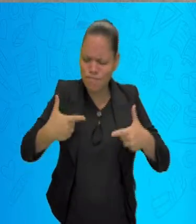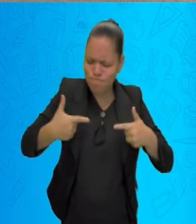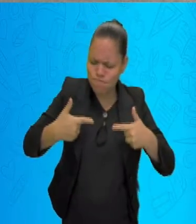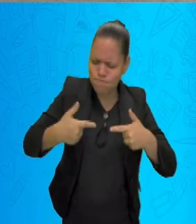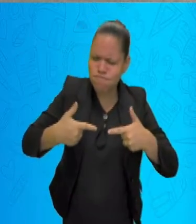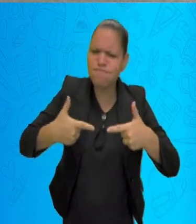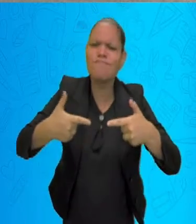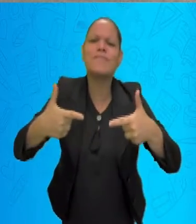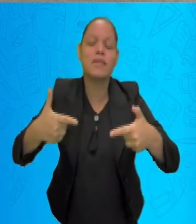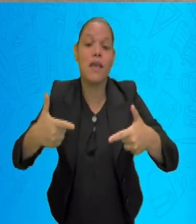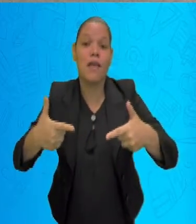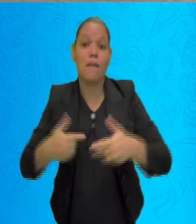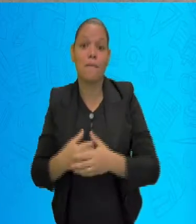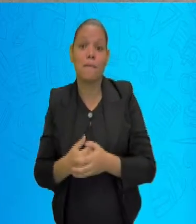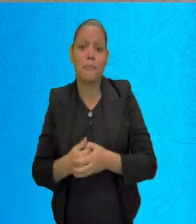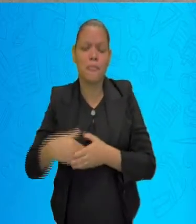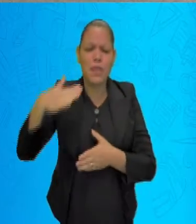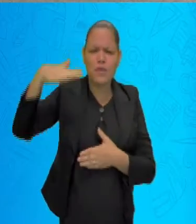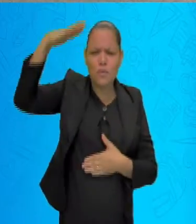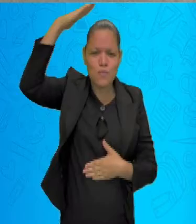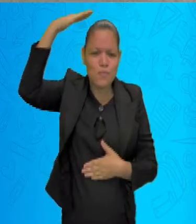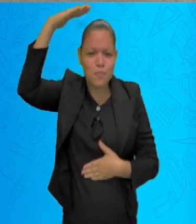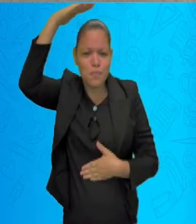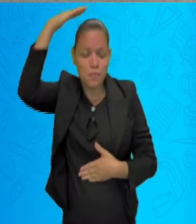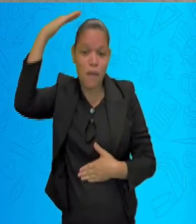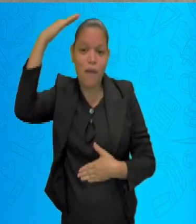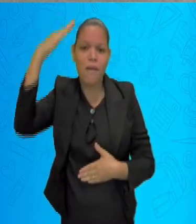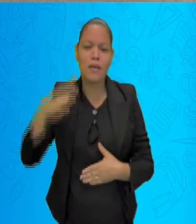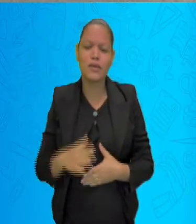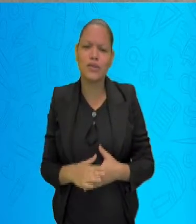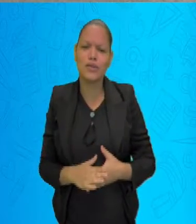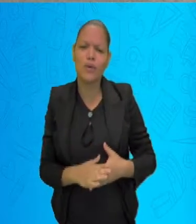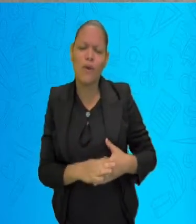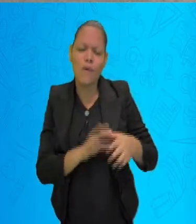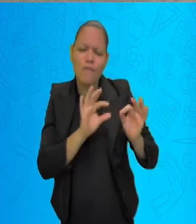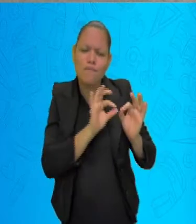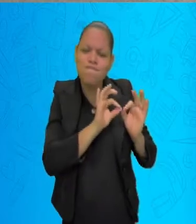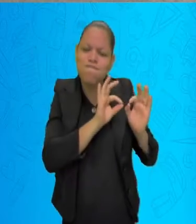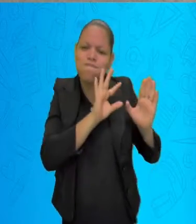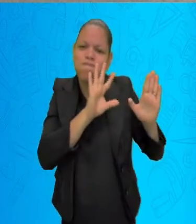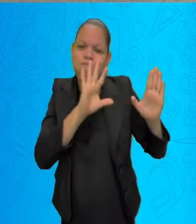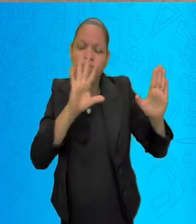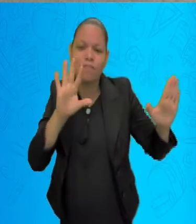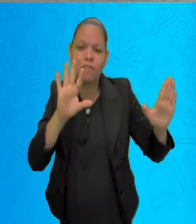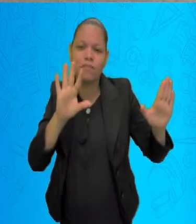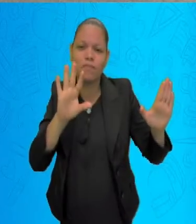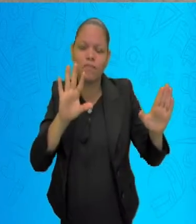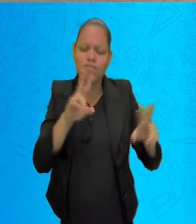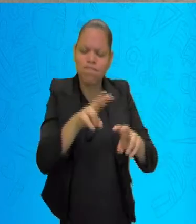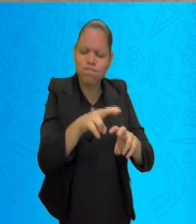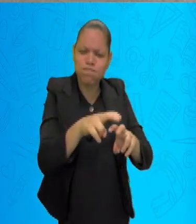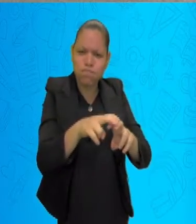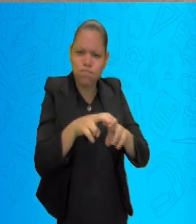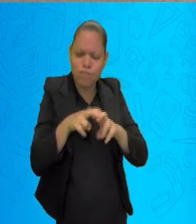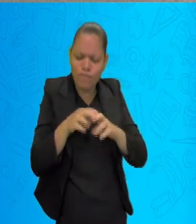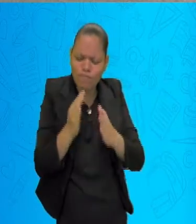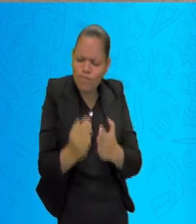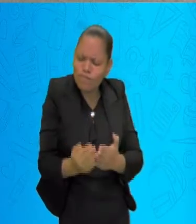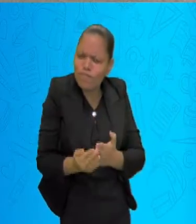foi colonizado pela Espanha com o advento das grandes navegações a partir do século